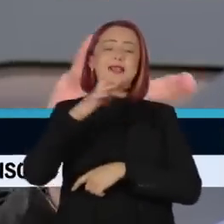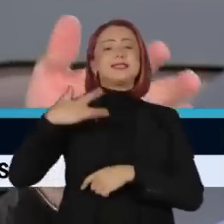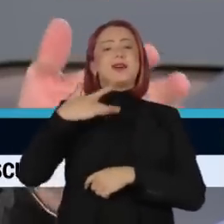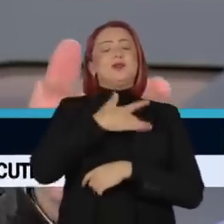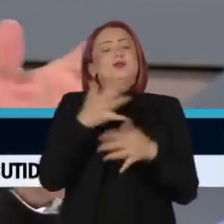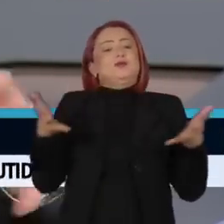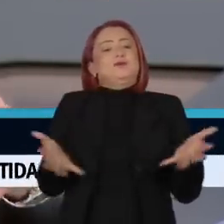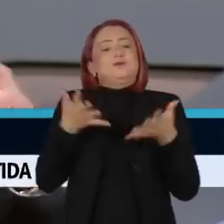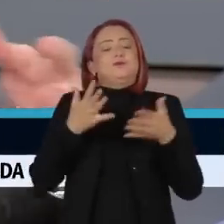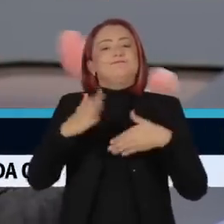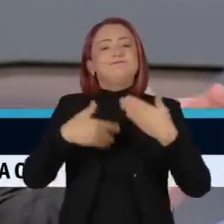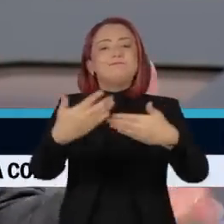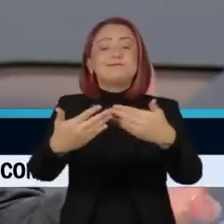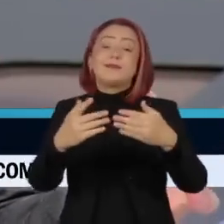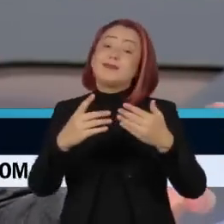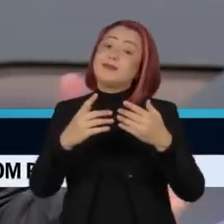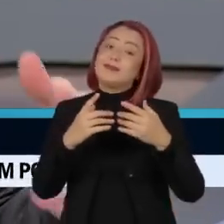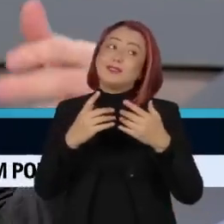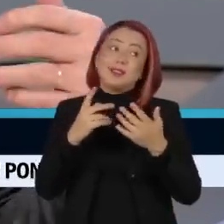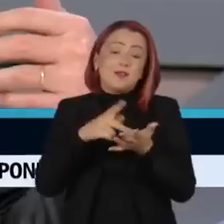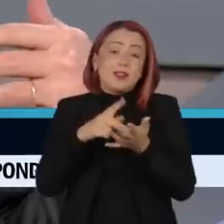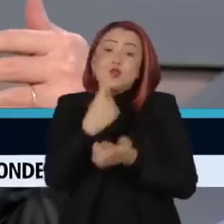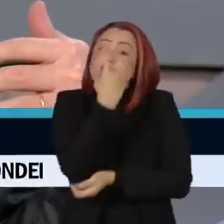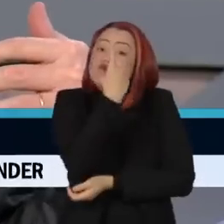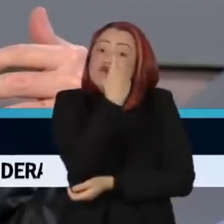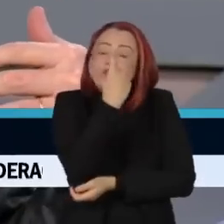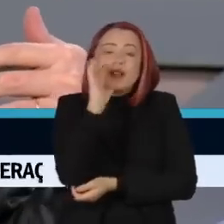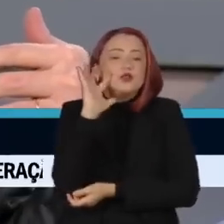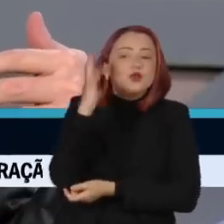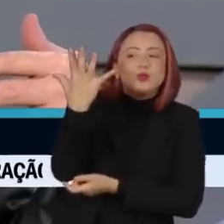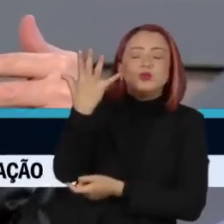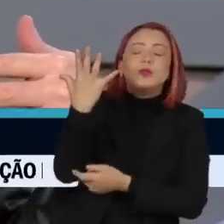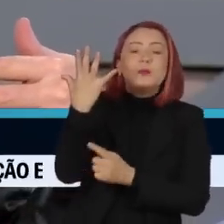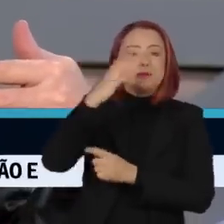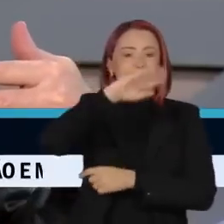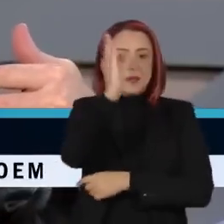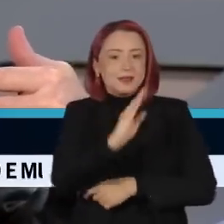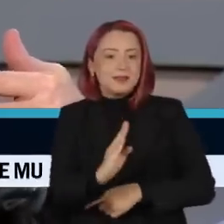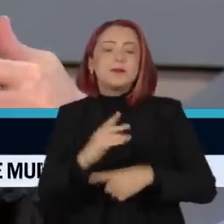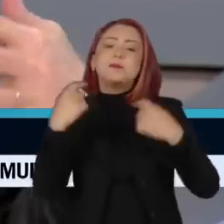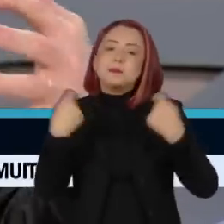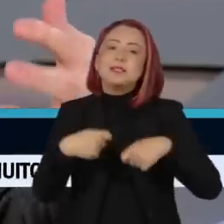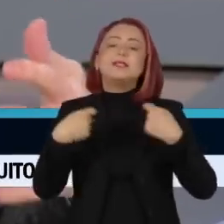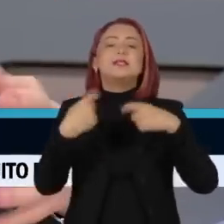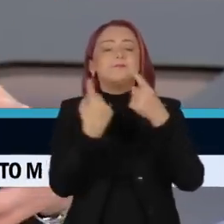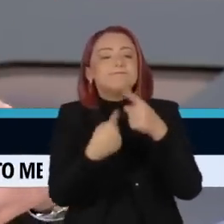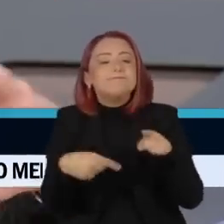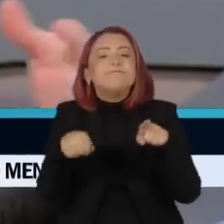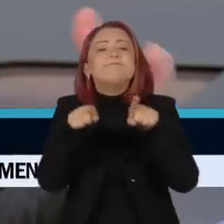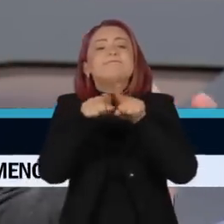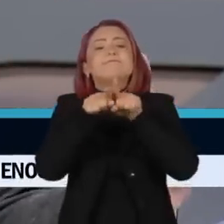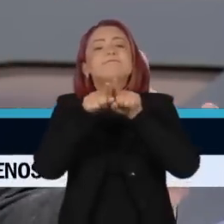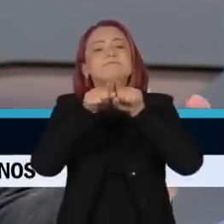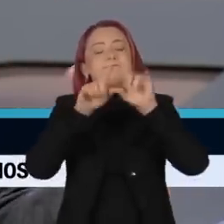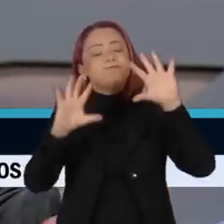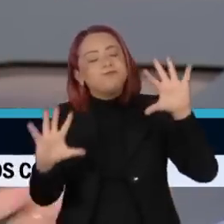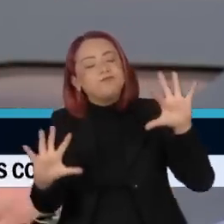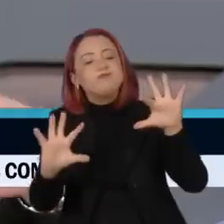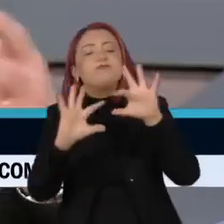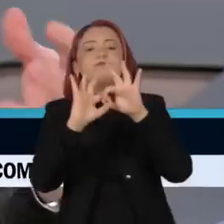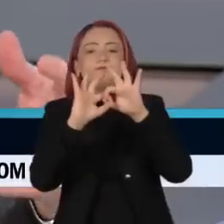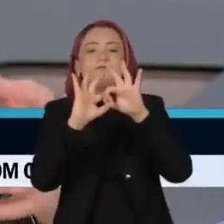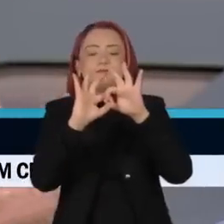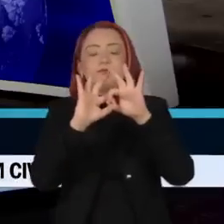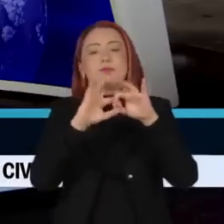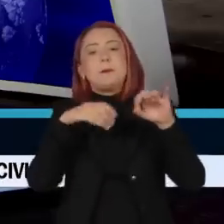não temos saída sem fazer esse acordo. O Brasil está há muito tempo sem fazer um acordo federativo. Por